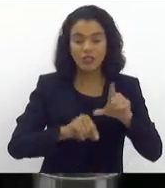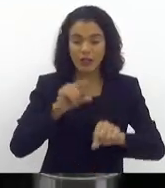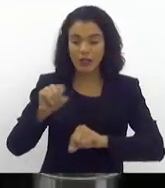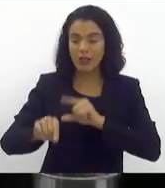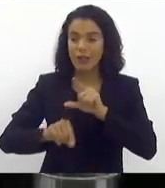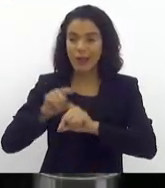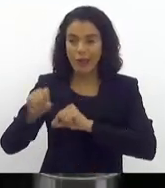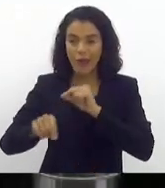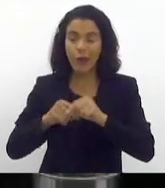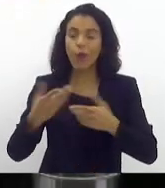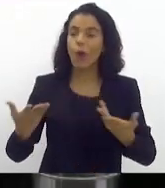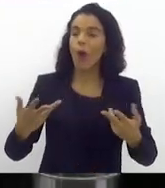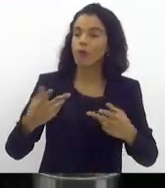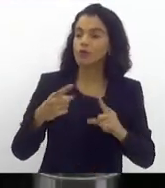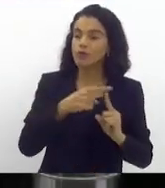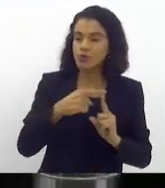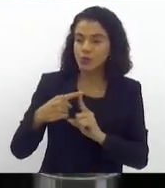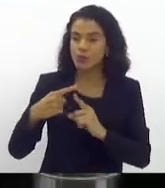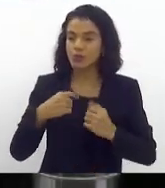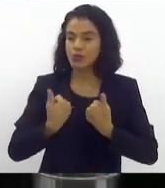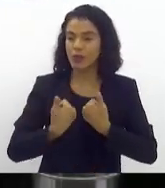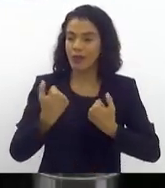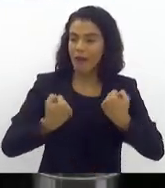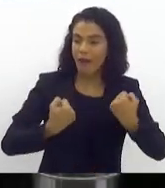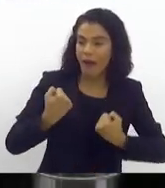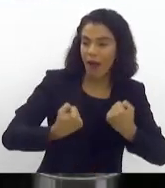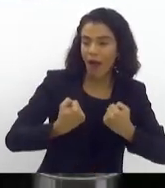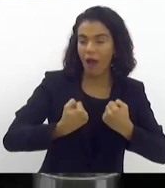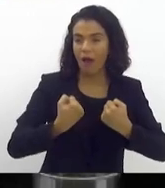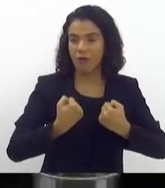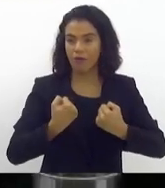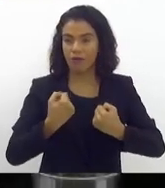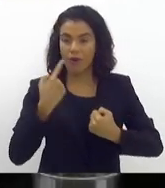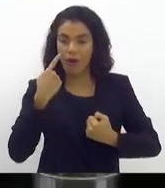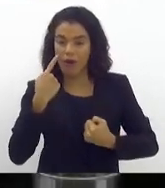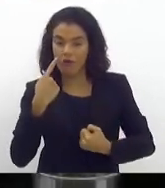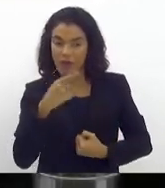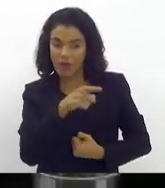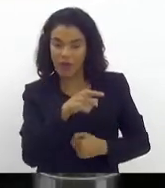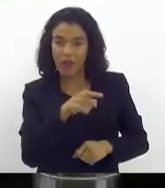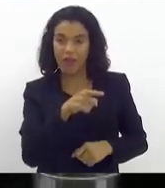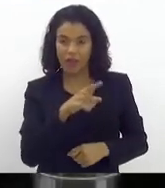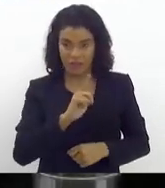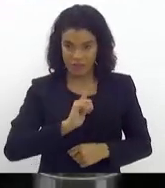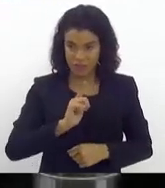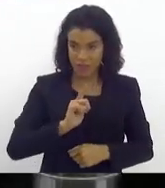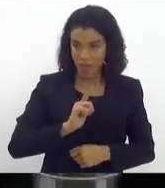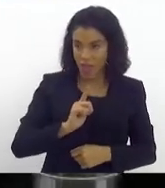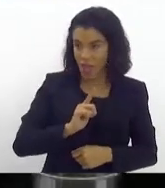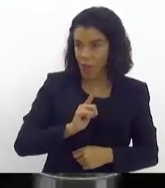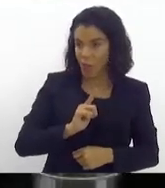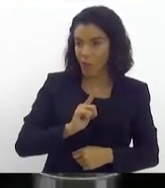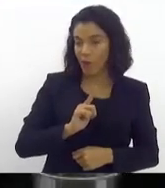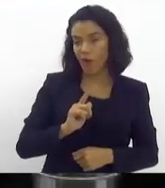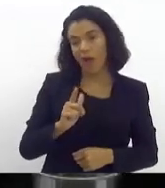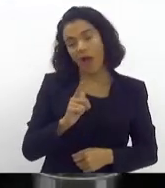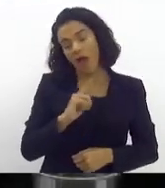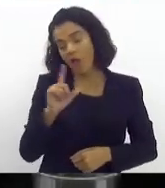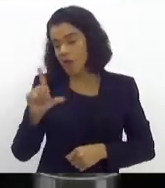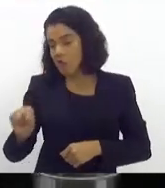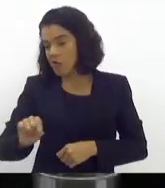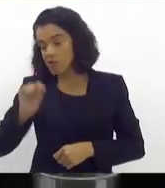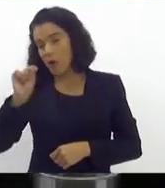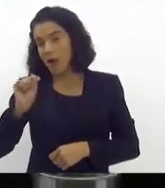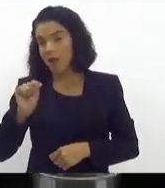o veículo que vai te atender. O cara vê lá, está chamada para ele. Eu tenho esse dispositivo? Se tenho, eu vou. Se eu não